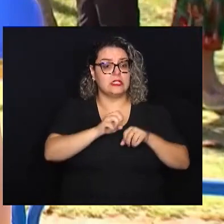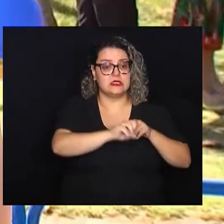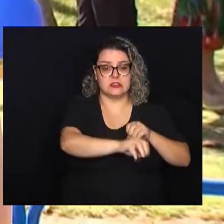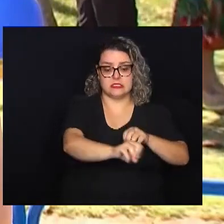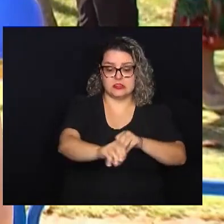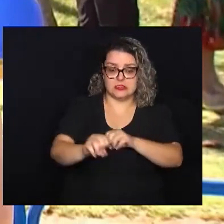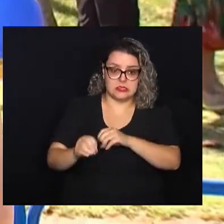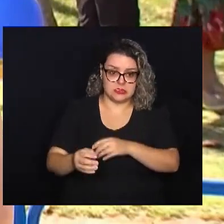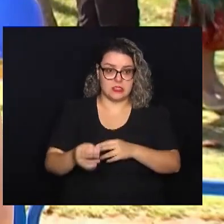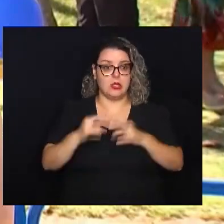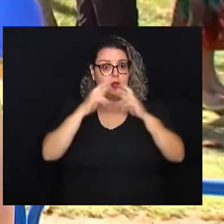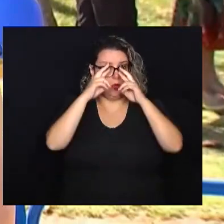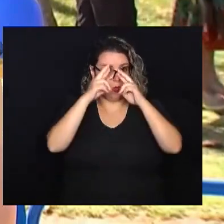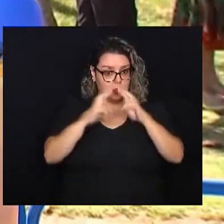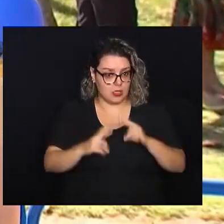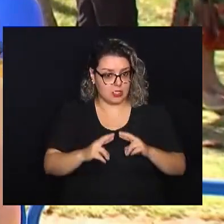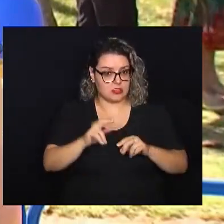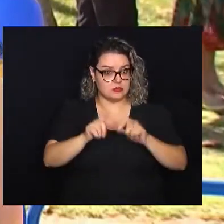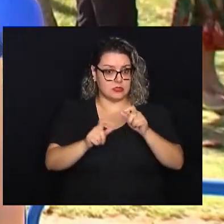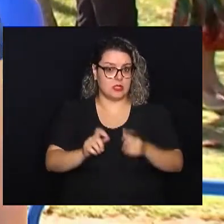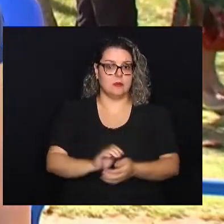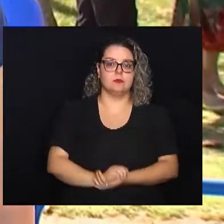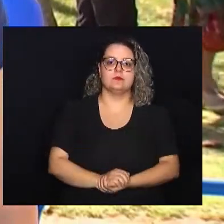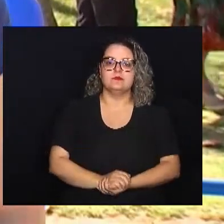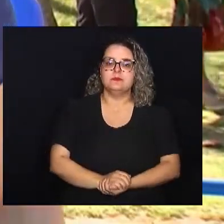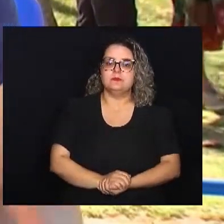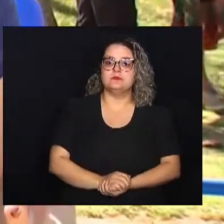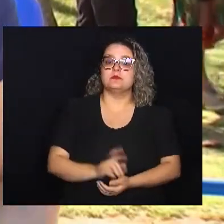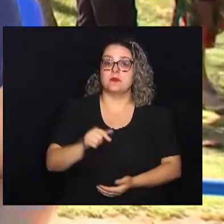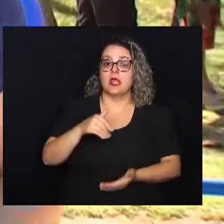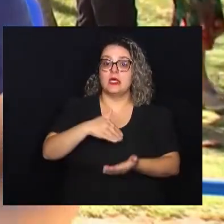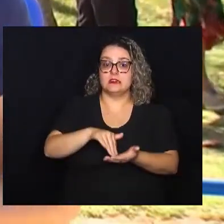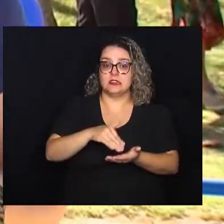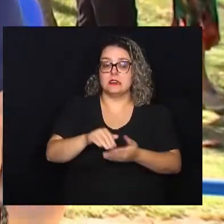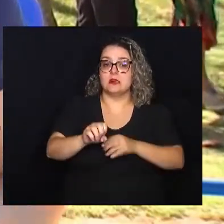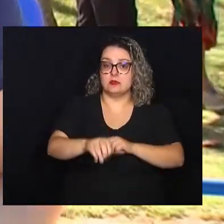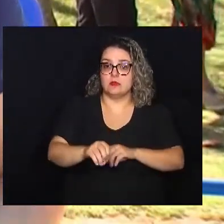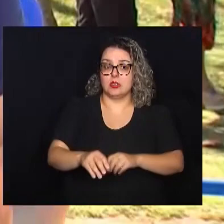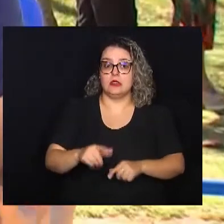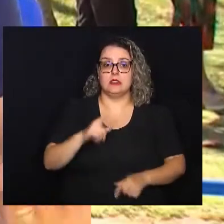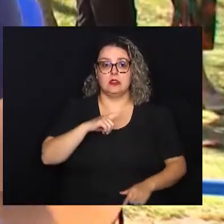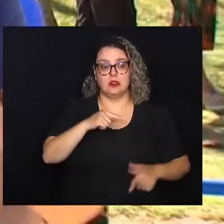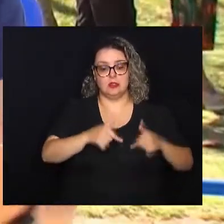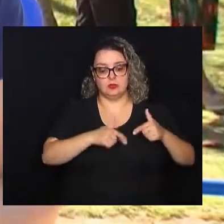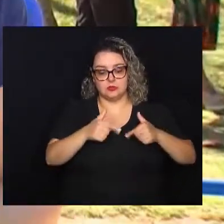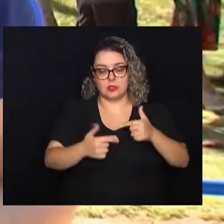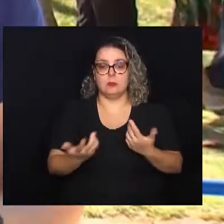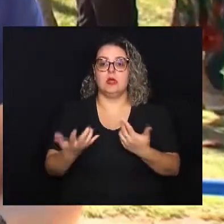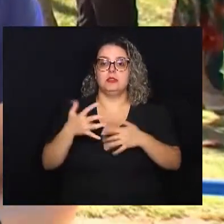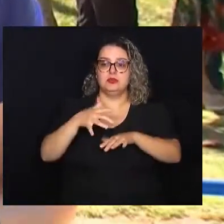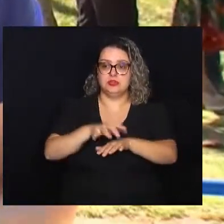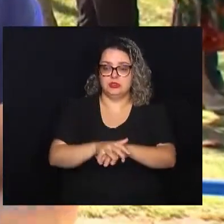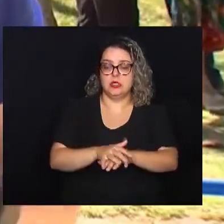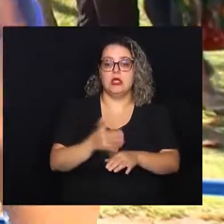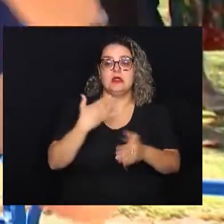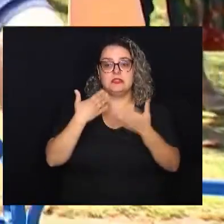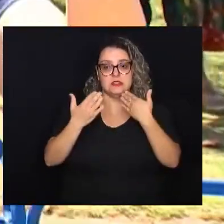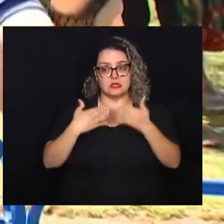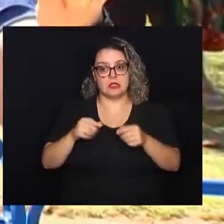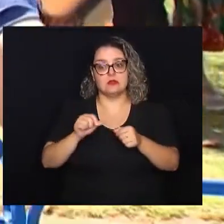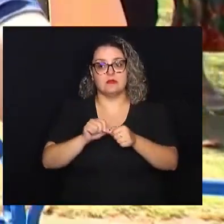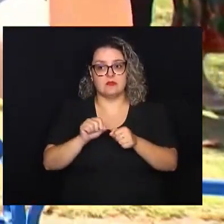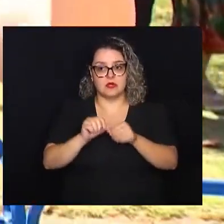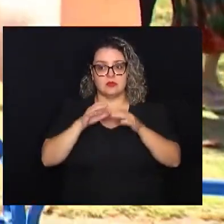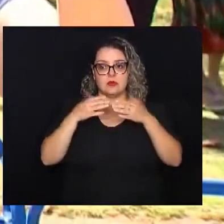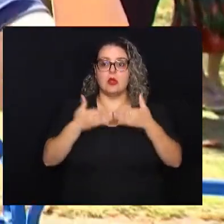o respeito ao próximo a secretaria de educação tem todo um trabalho de inclusão esse diálogo tem sido feito com a